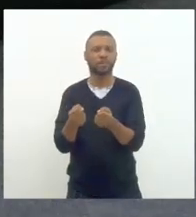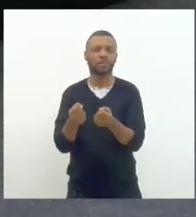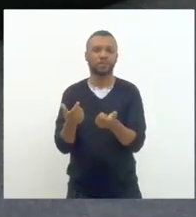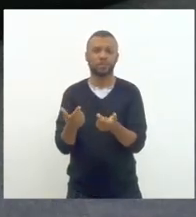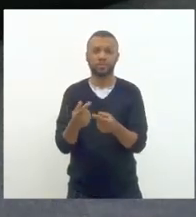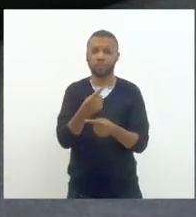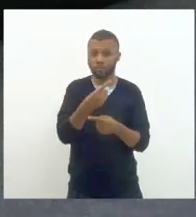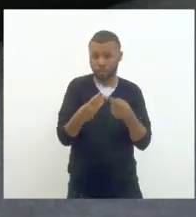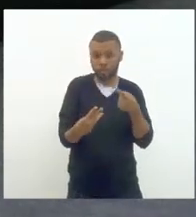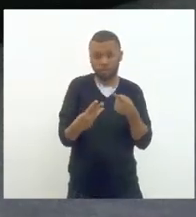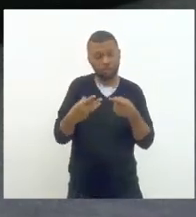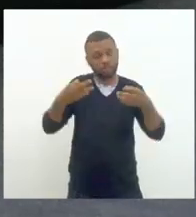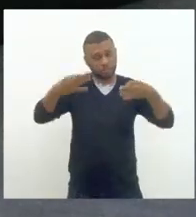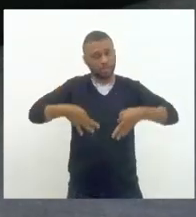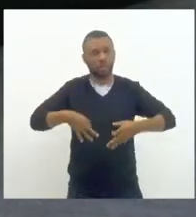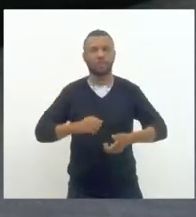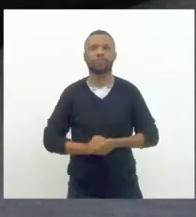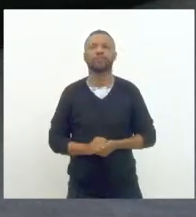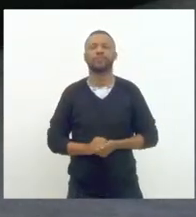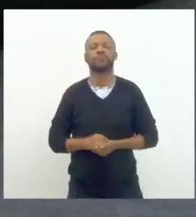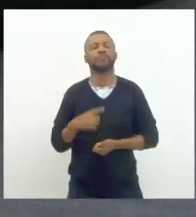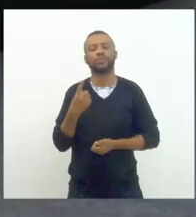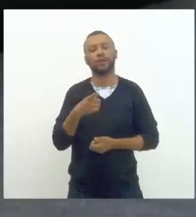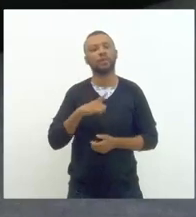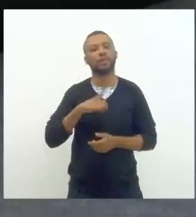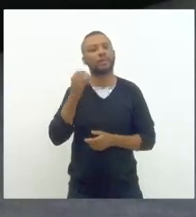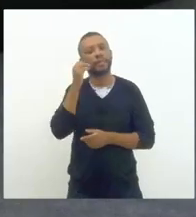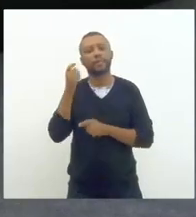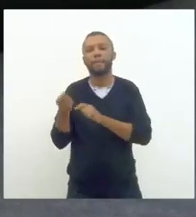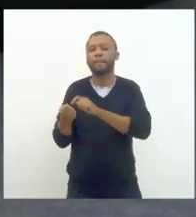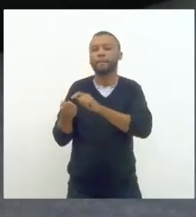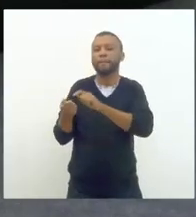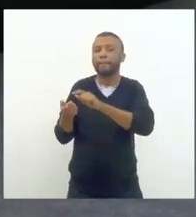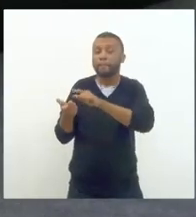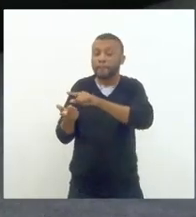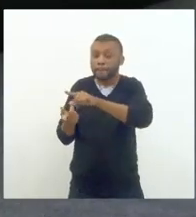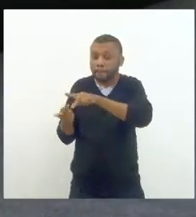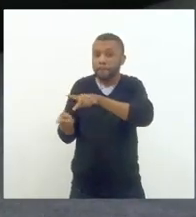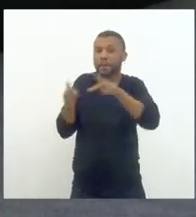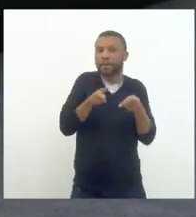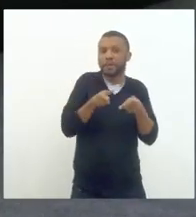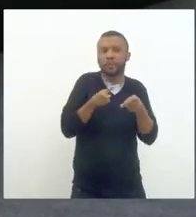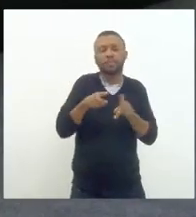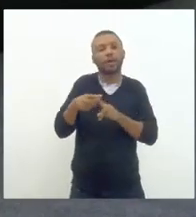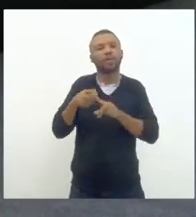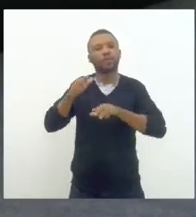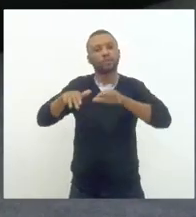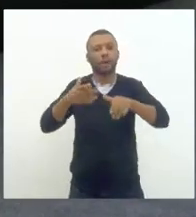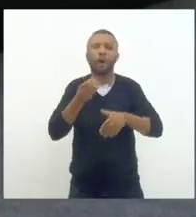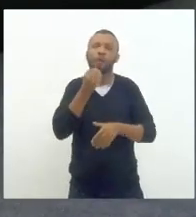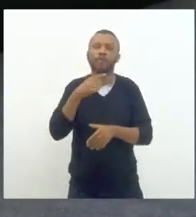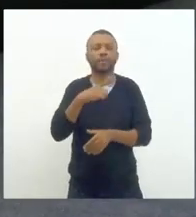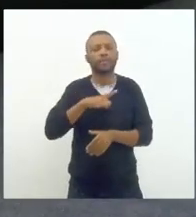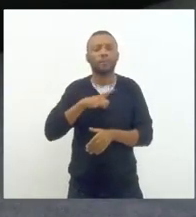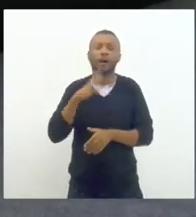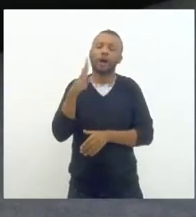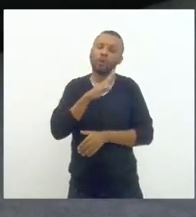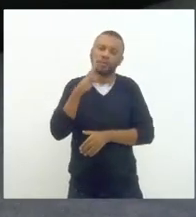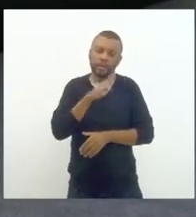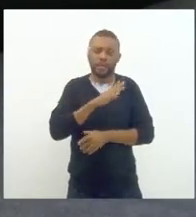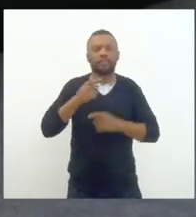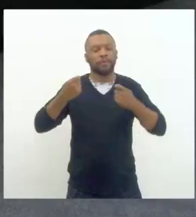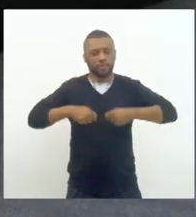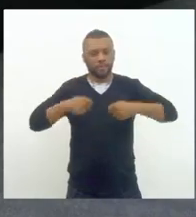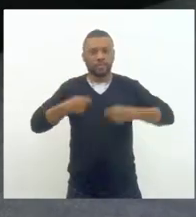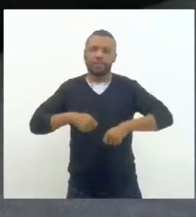E a grande forma da gente conseguir fazer isso é migrando e convocando. É óbvio que nós temos uma urgência e uma necessidade que